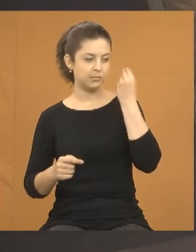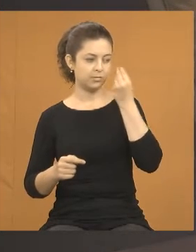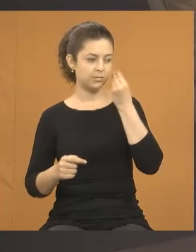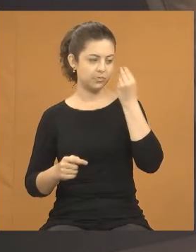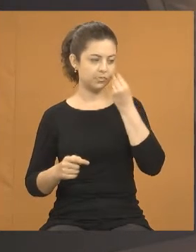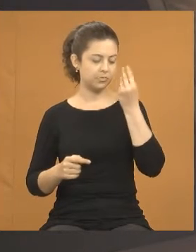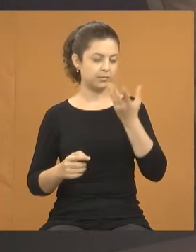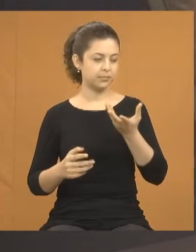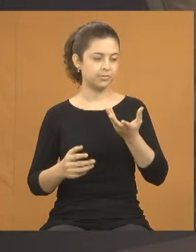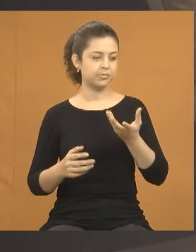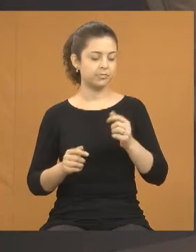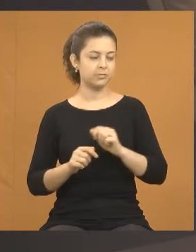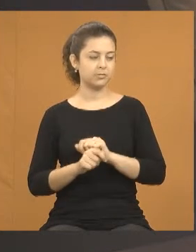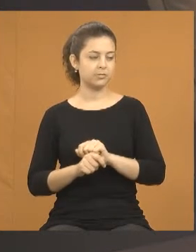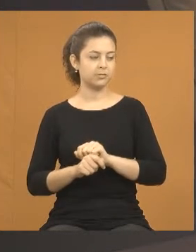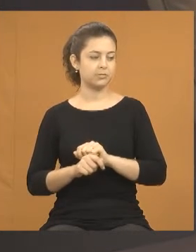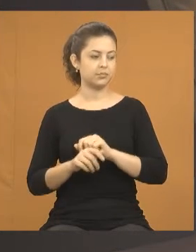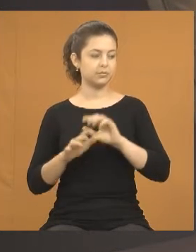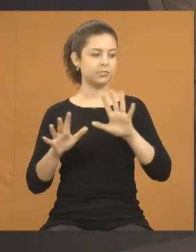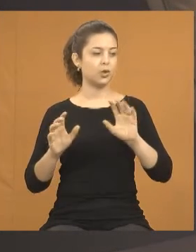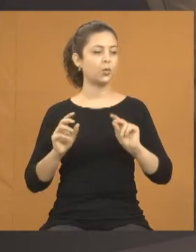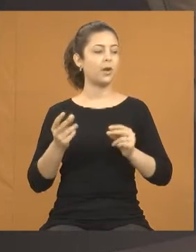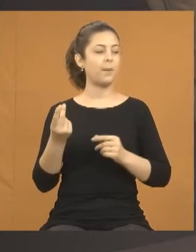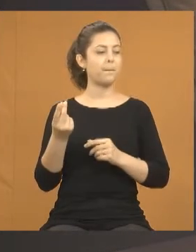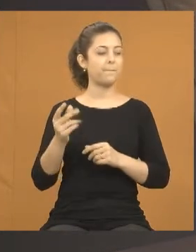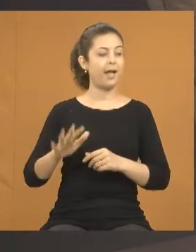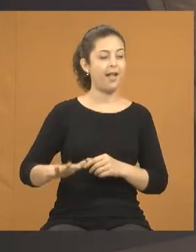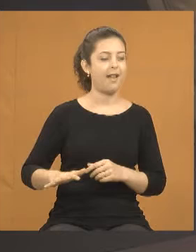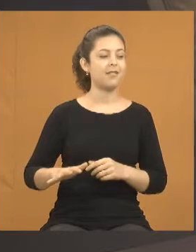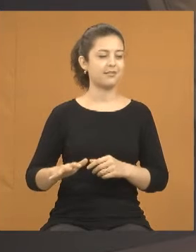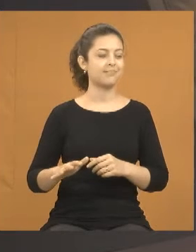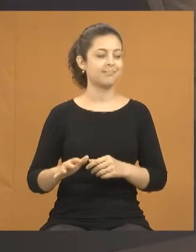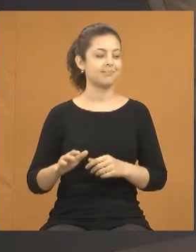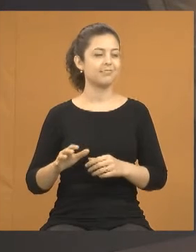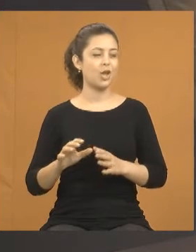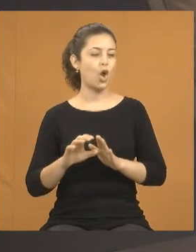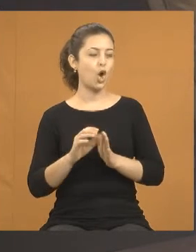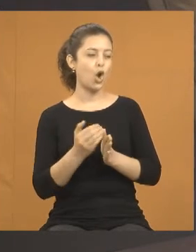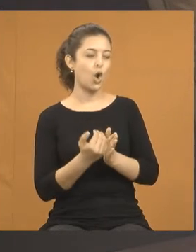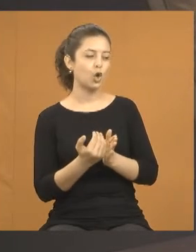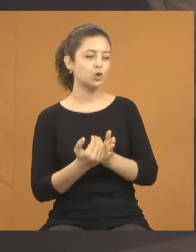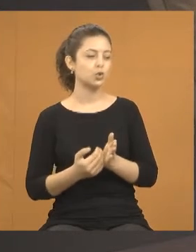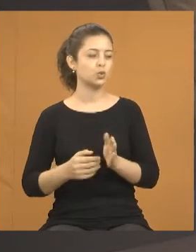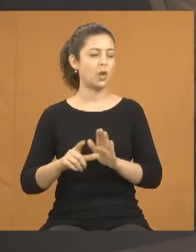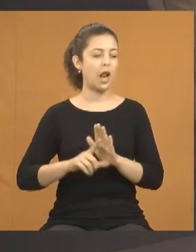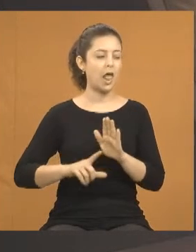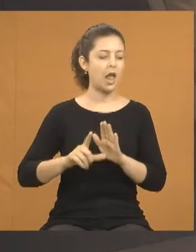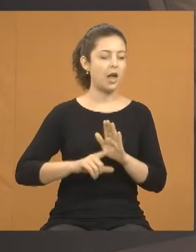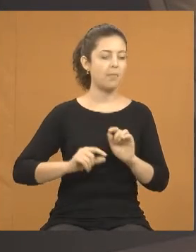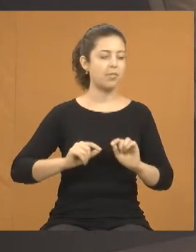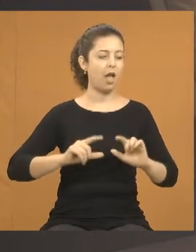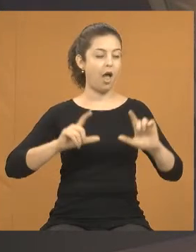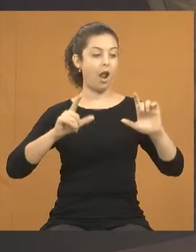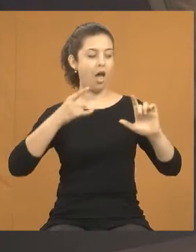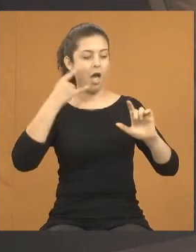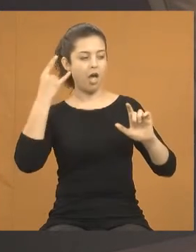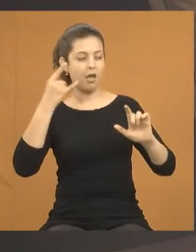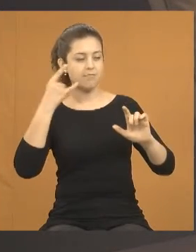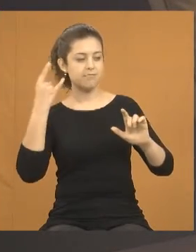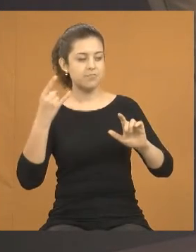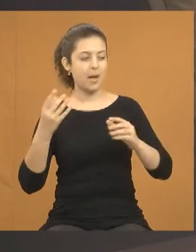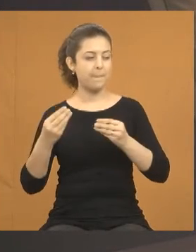tentativa clara aí de baratear os seus custos, visando lucro, em prejuízo à